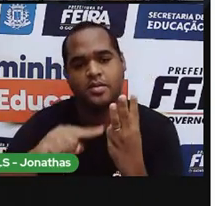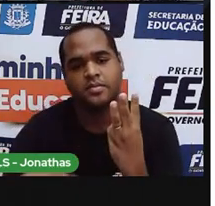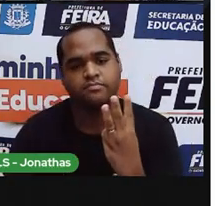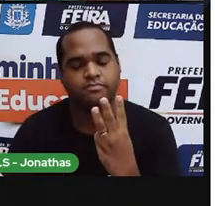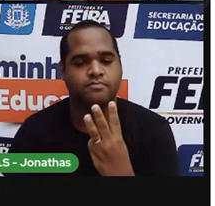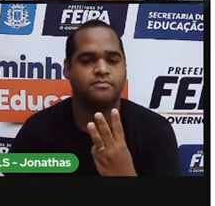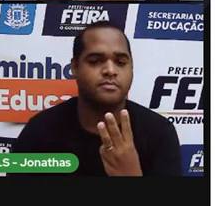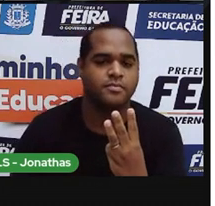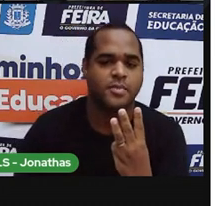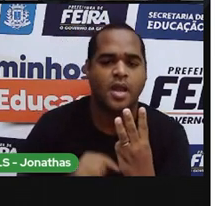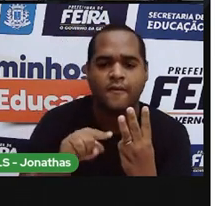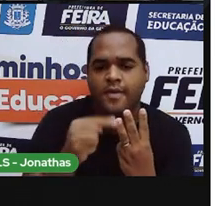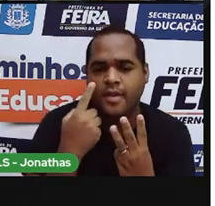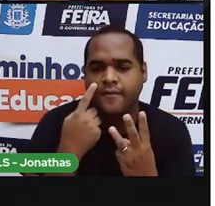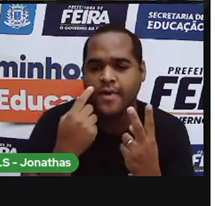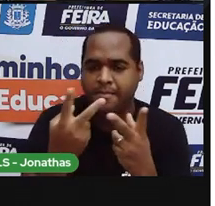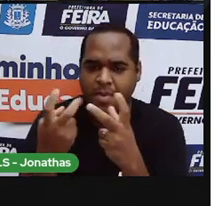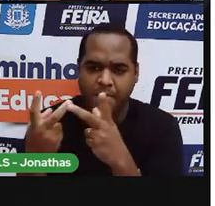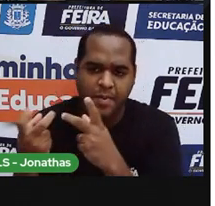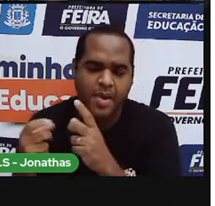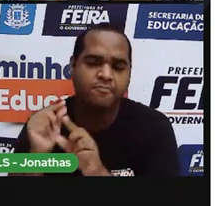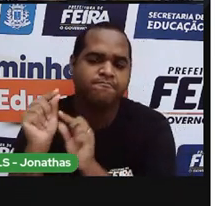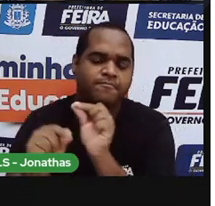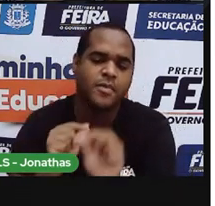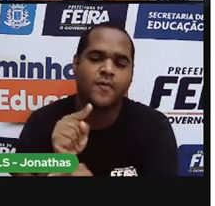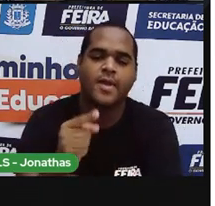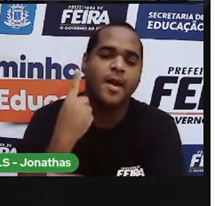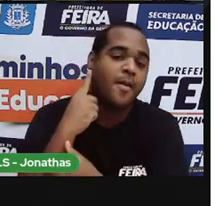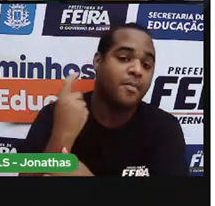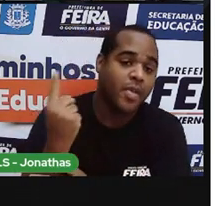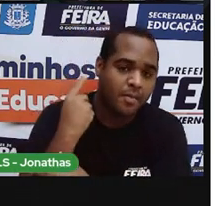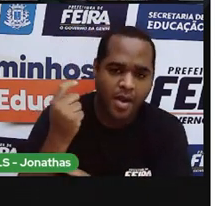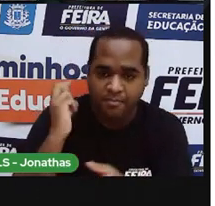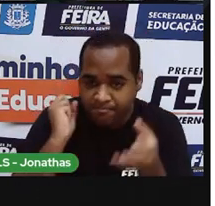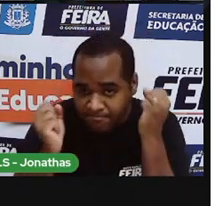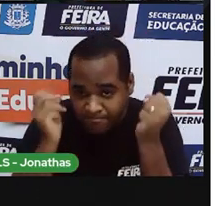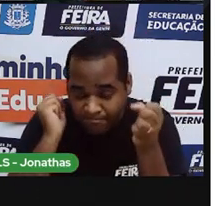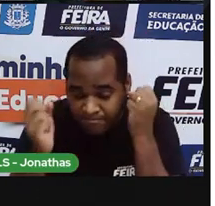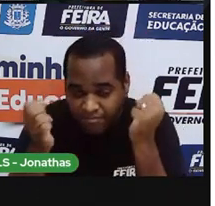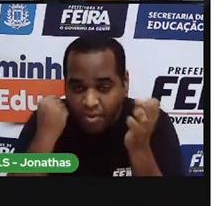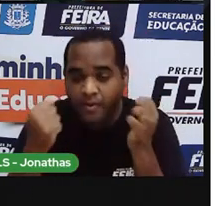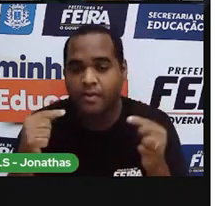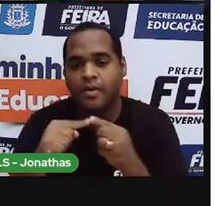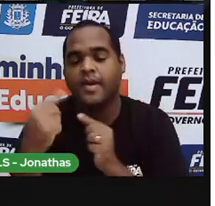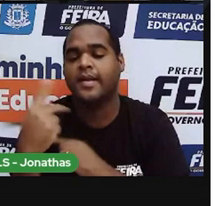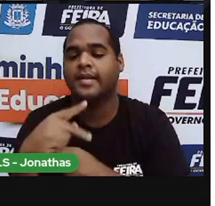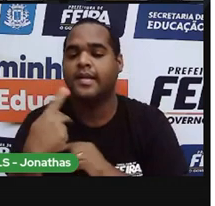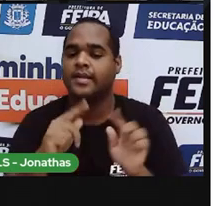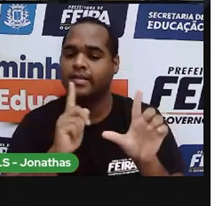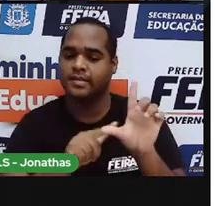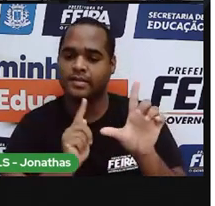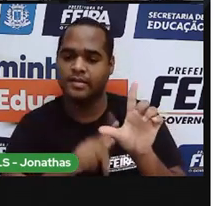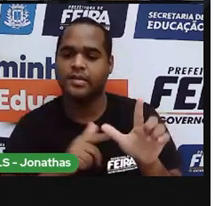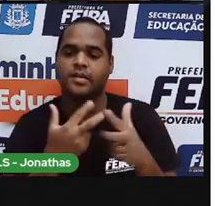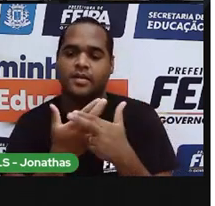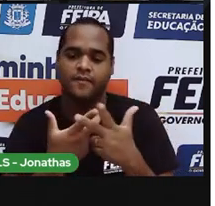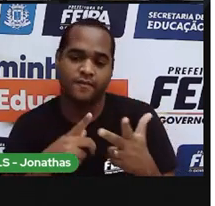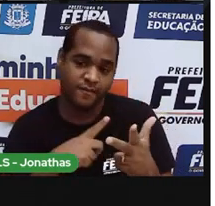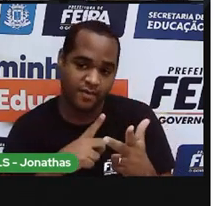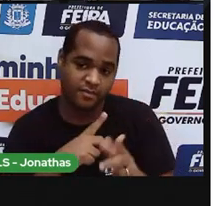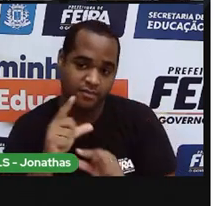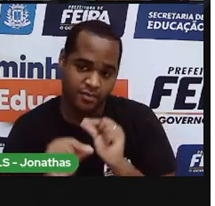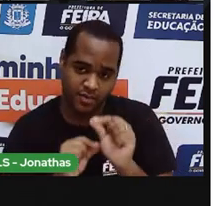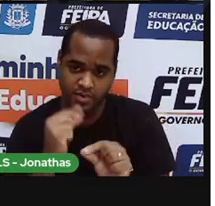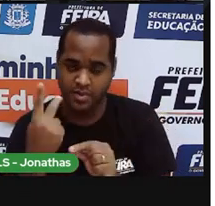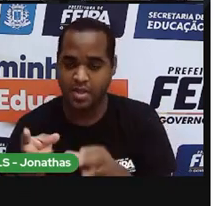Isso. Quando você faz isso, você consegue ouvir as letras que estarão dentro daquela